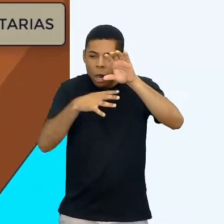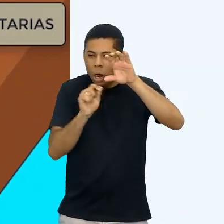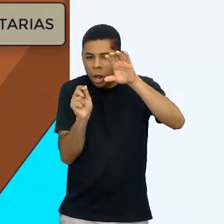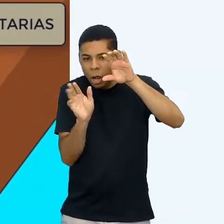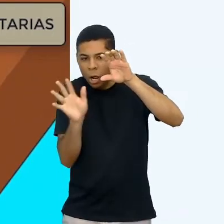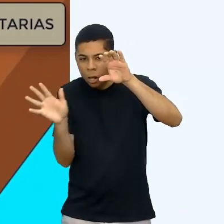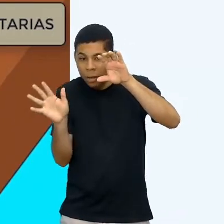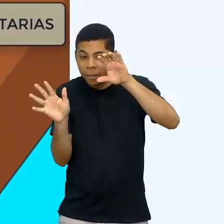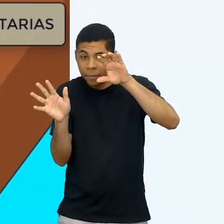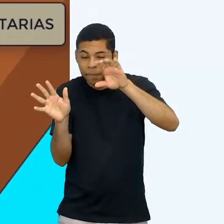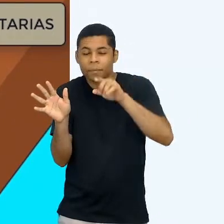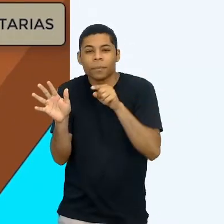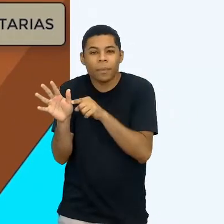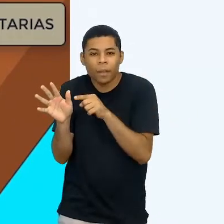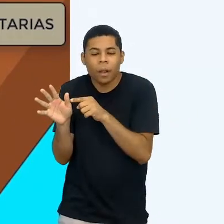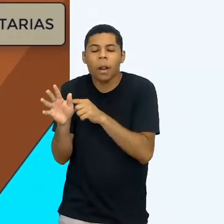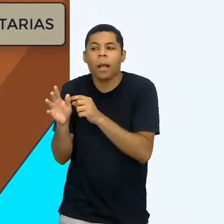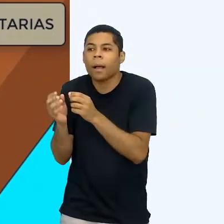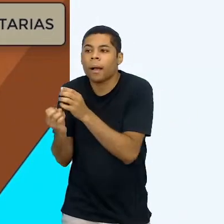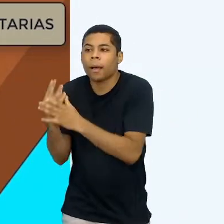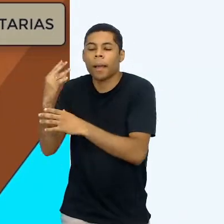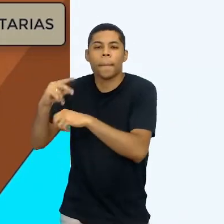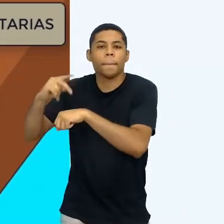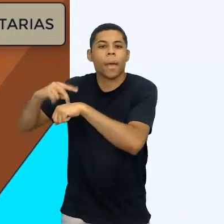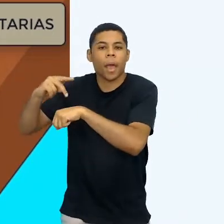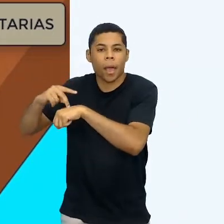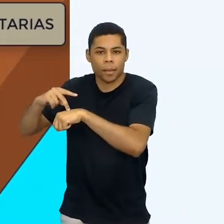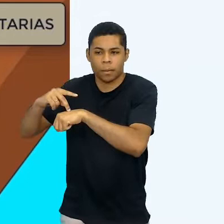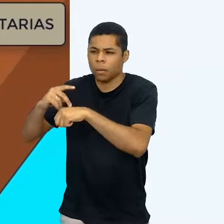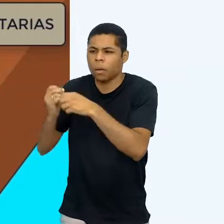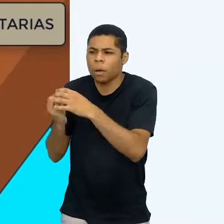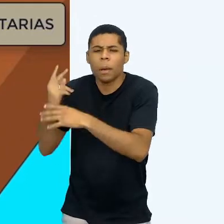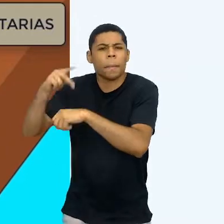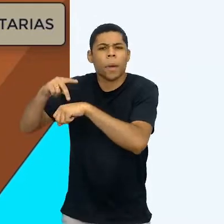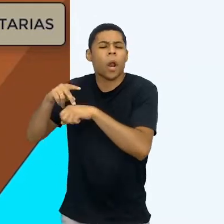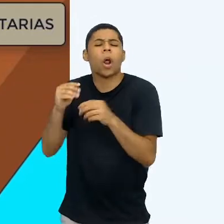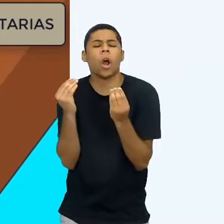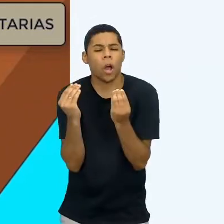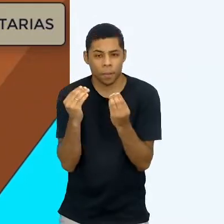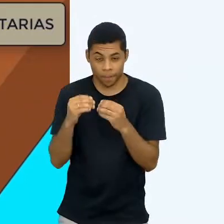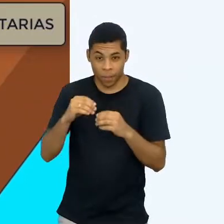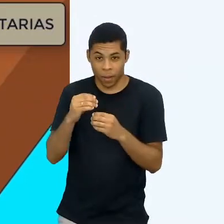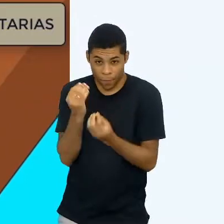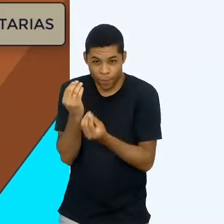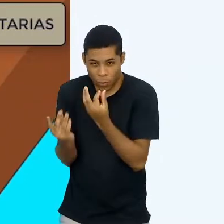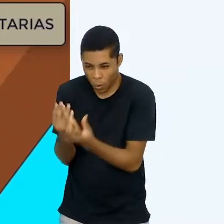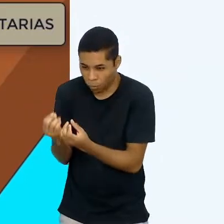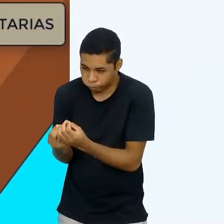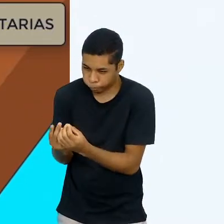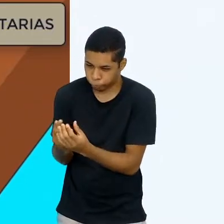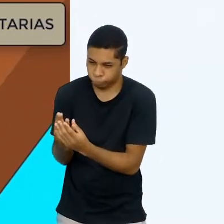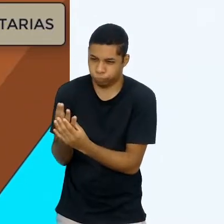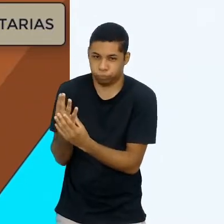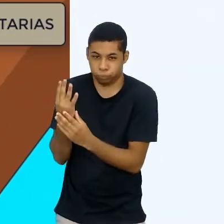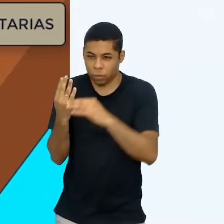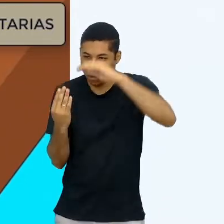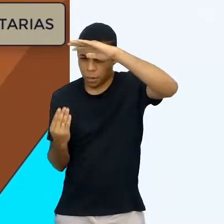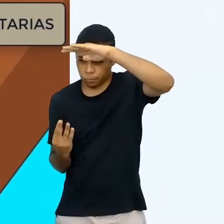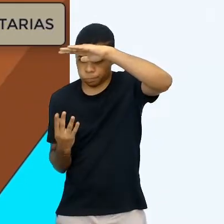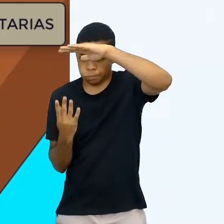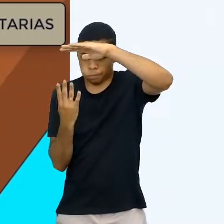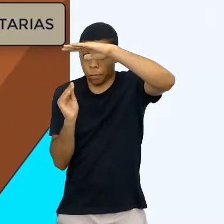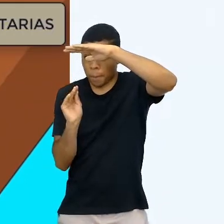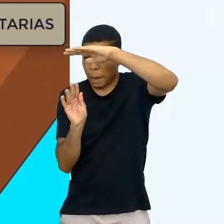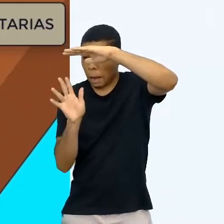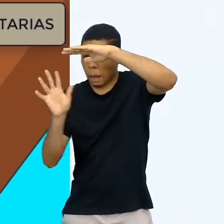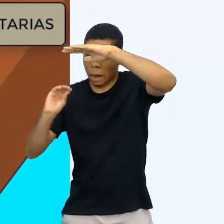A cristalização do magma nada mais é do que o resfriamento lento, né, através aí da plutonização